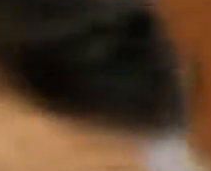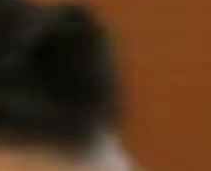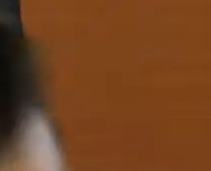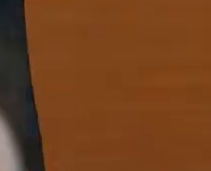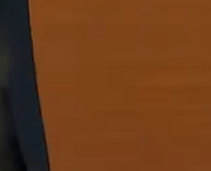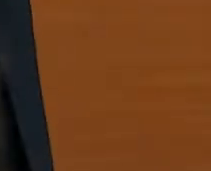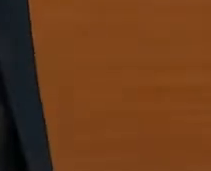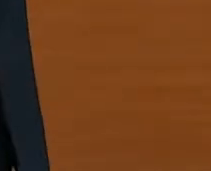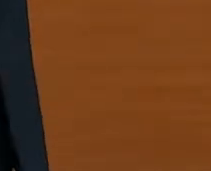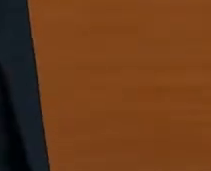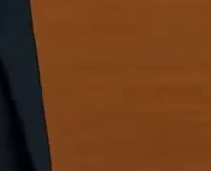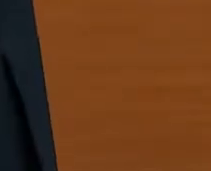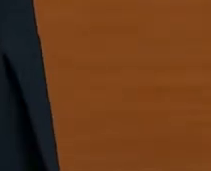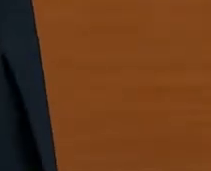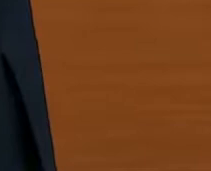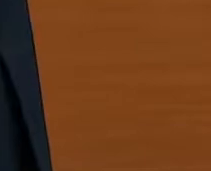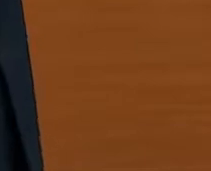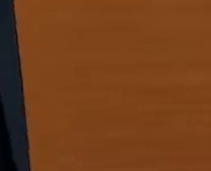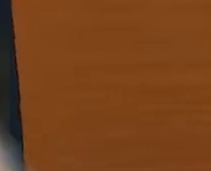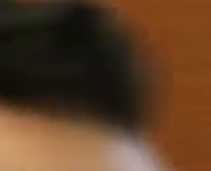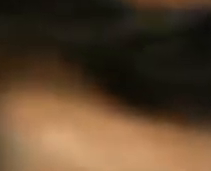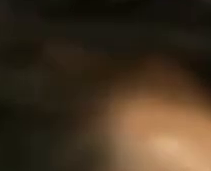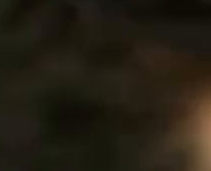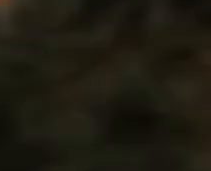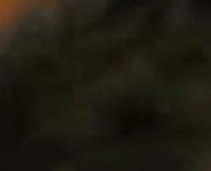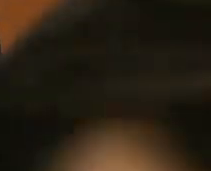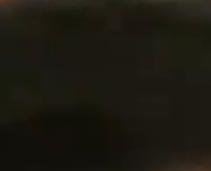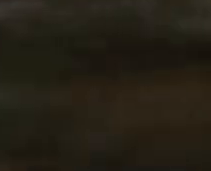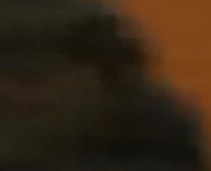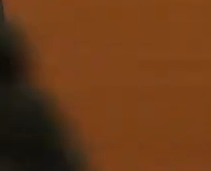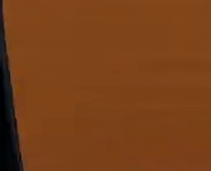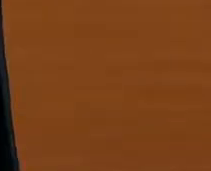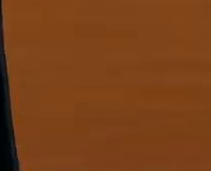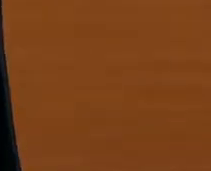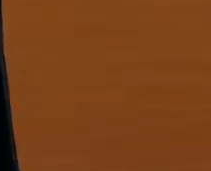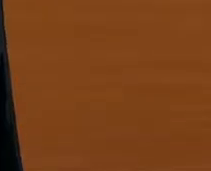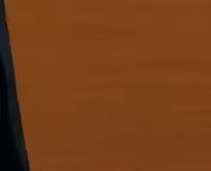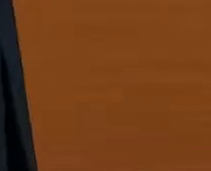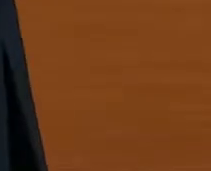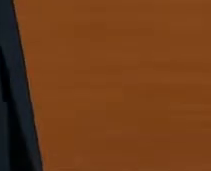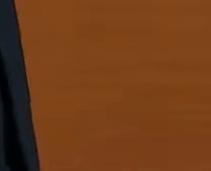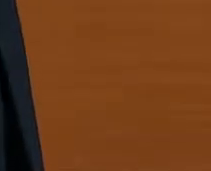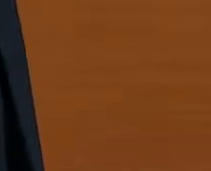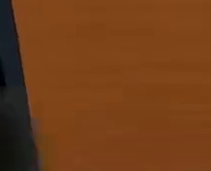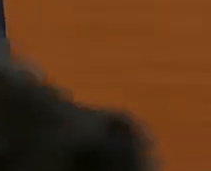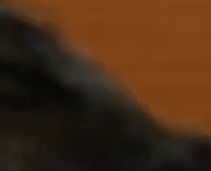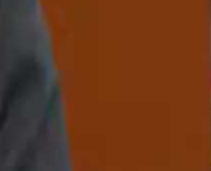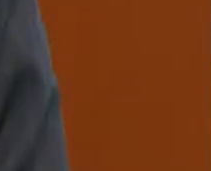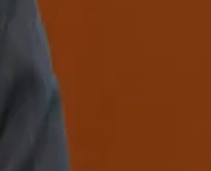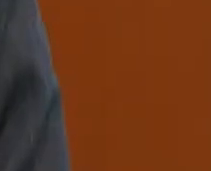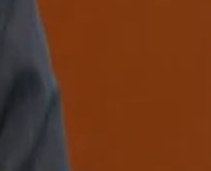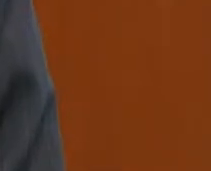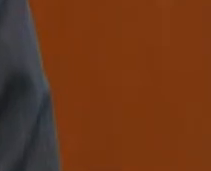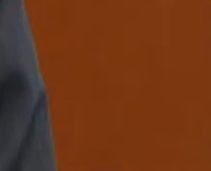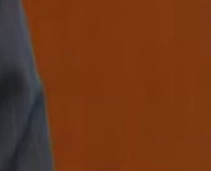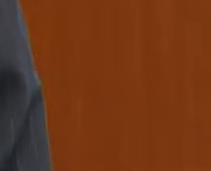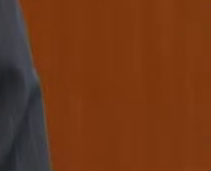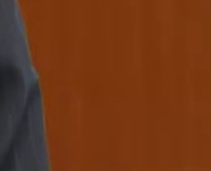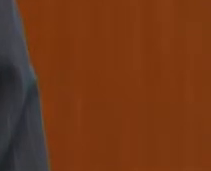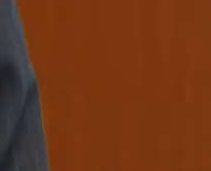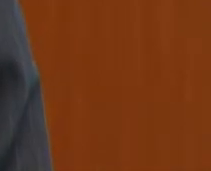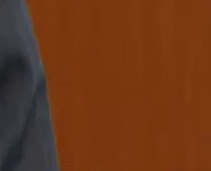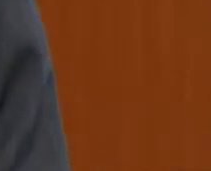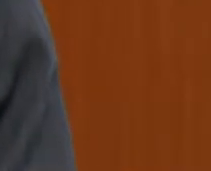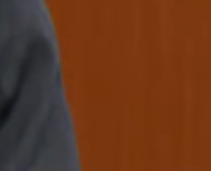um circuito nacional do turismo de saúde. Sorocaba é conhecida no segmento da saúde em função do trabalho do Banco